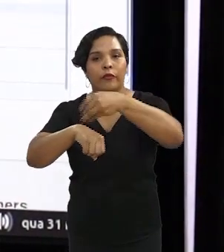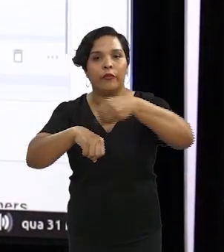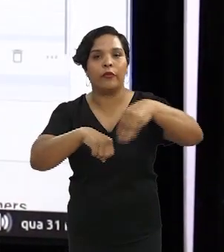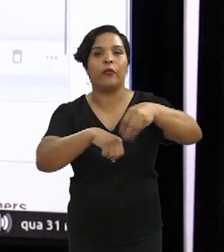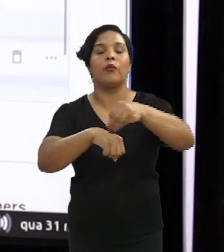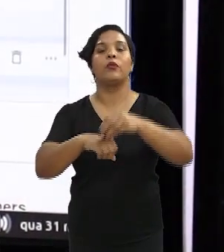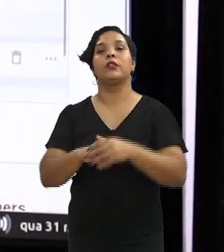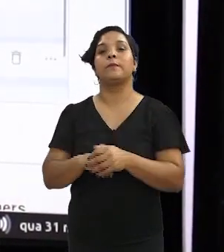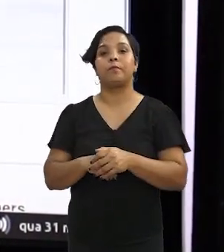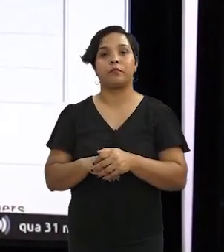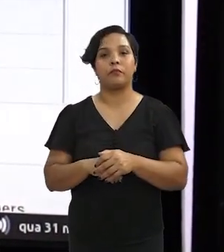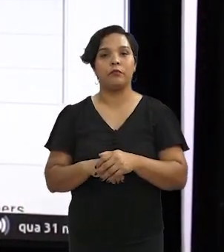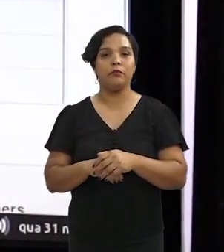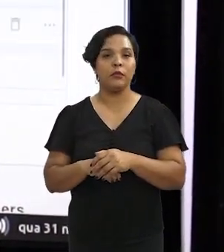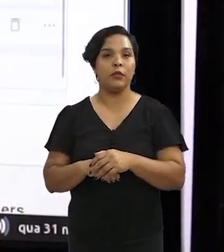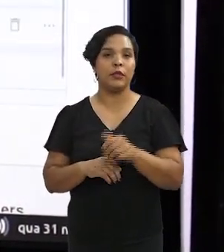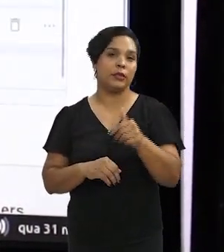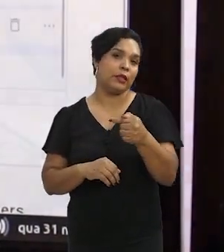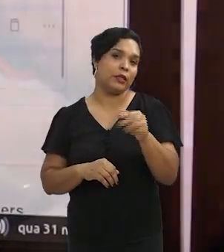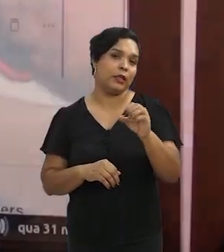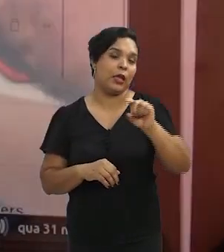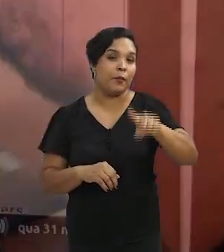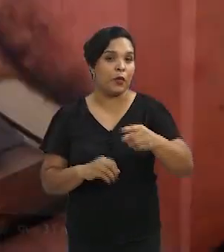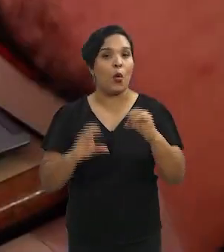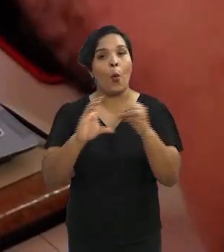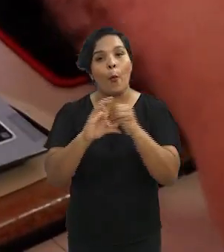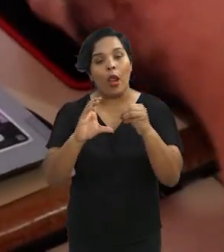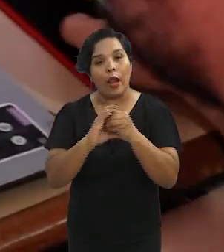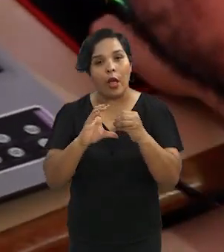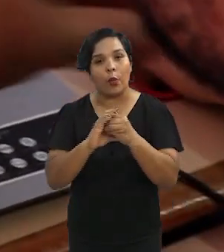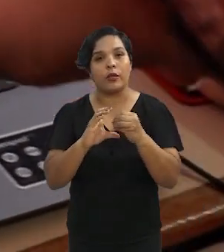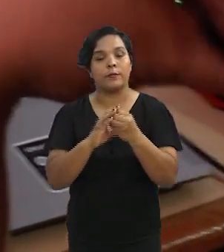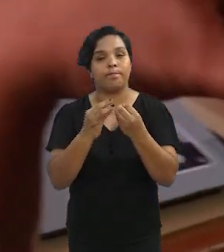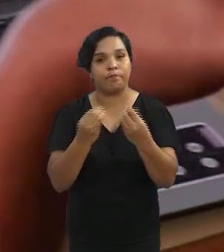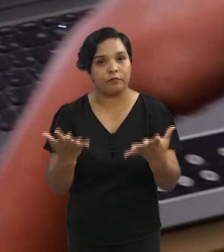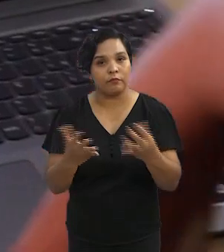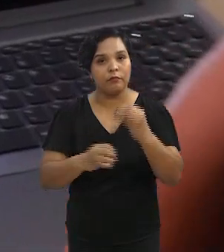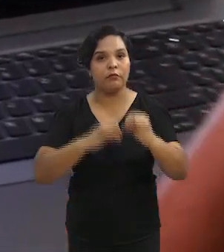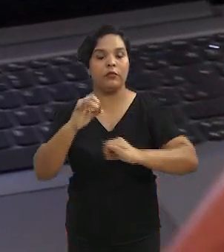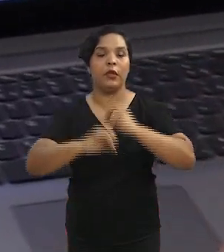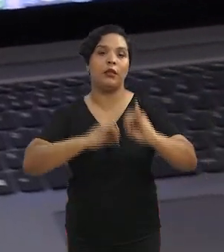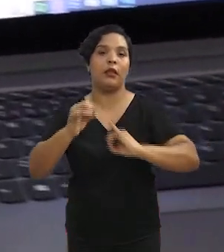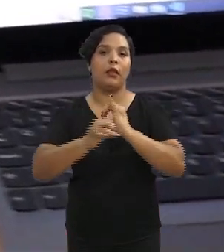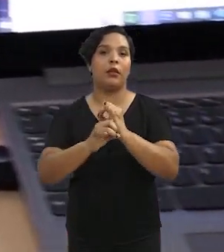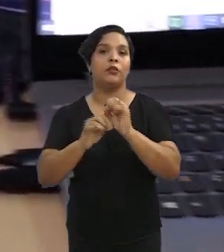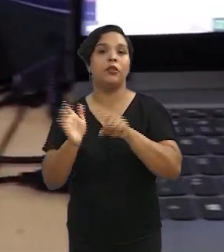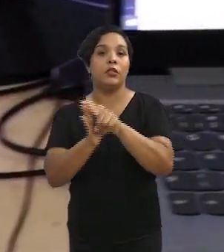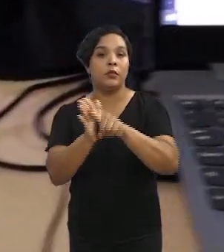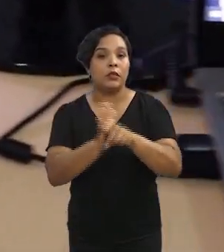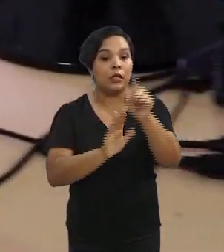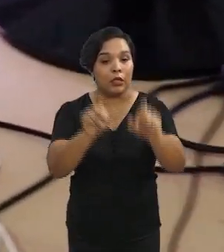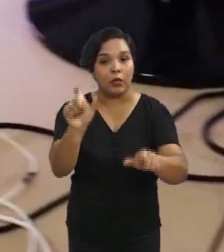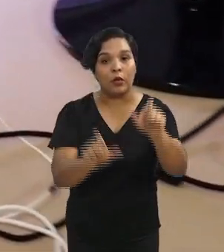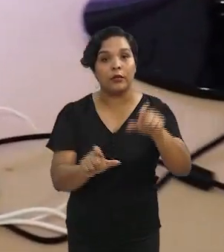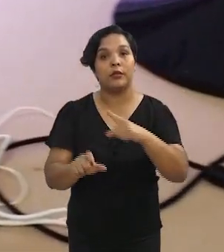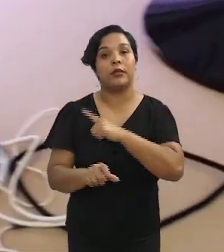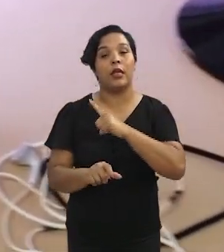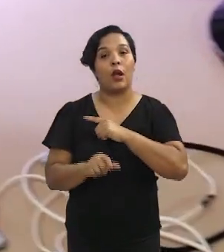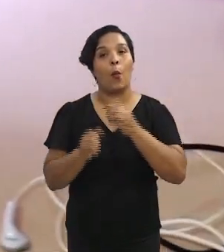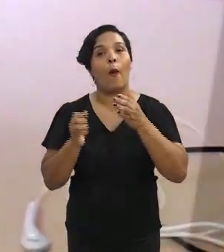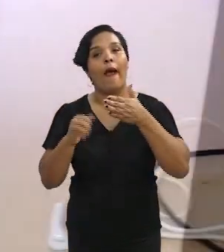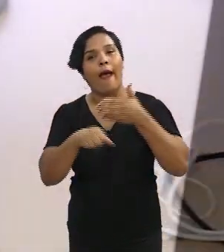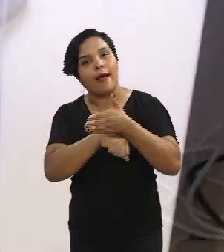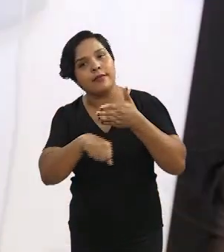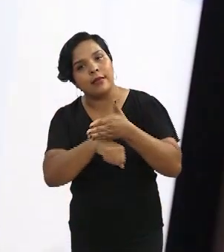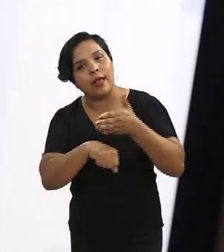atualmente 170 mil moléculas e que será então disponibilizada na internet e os pesquisadores então